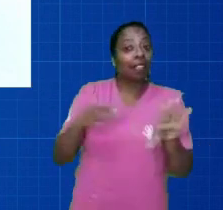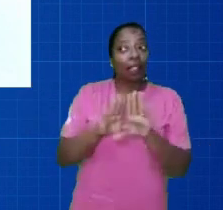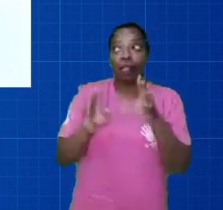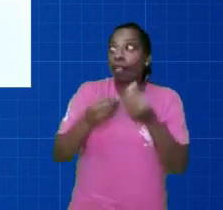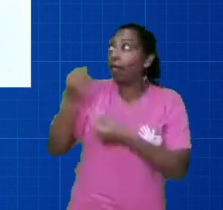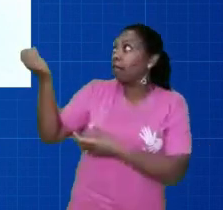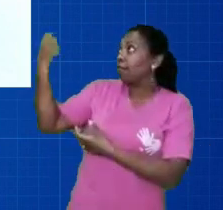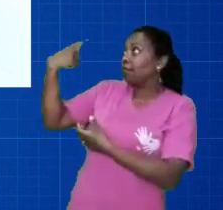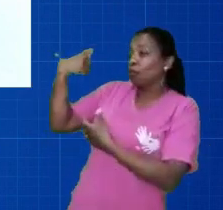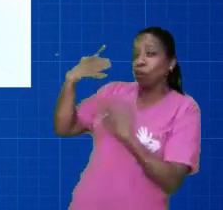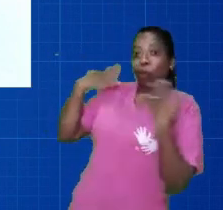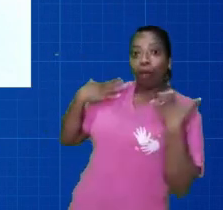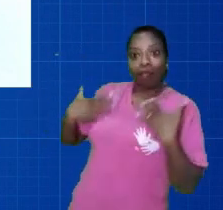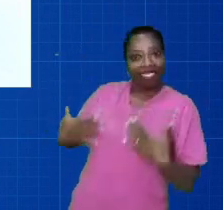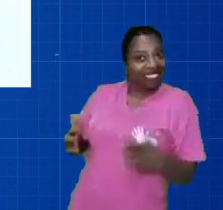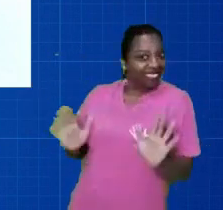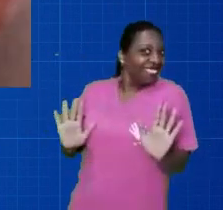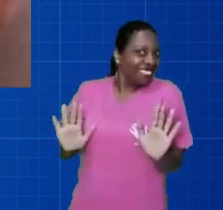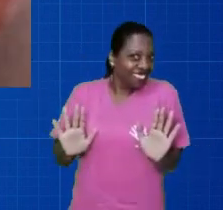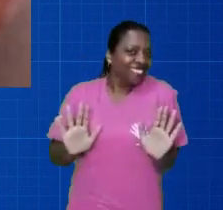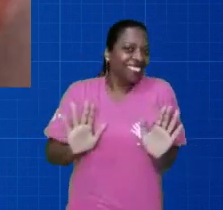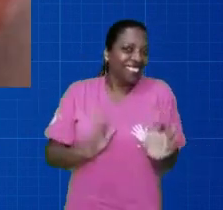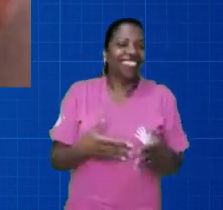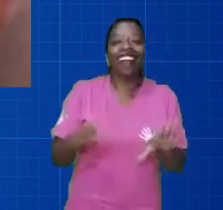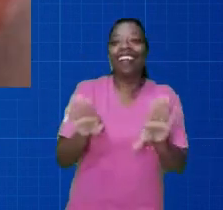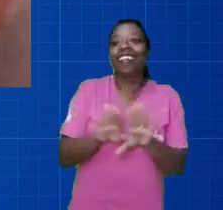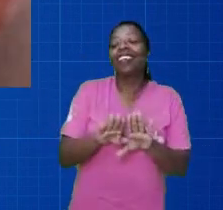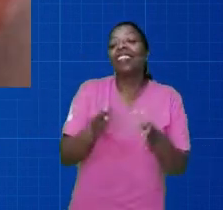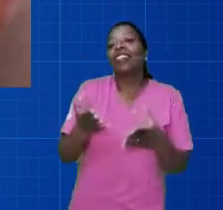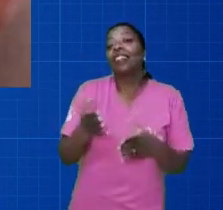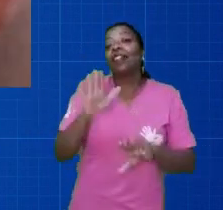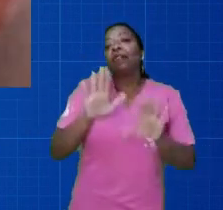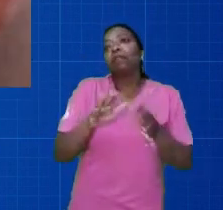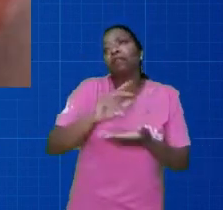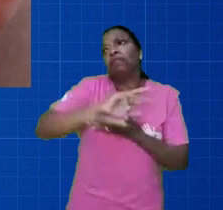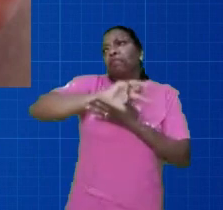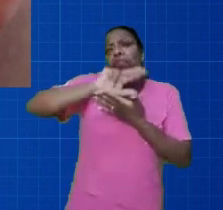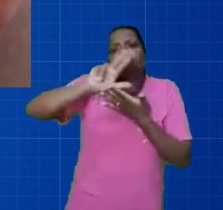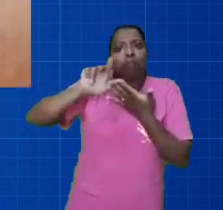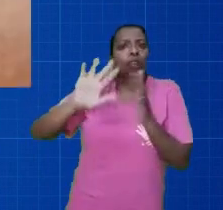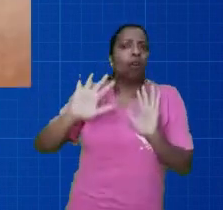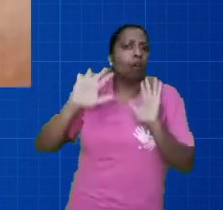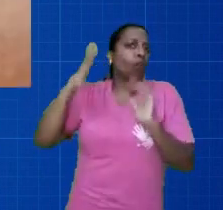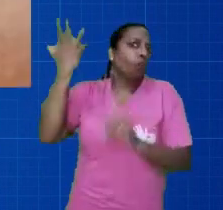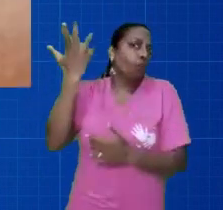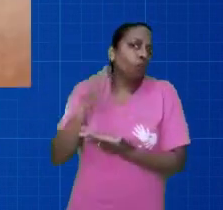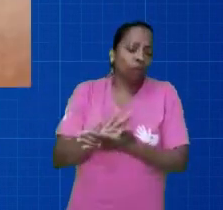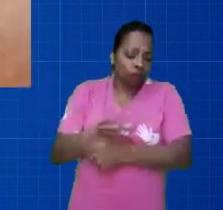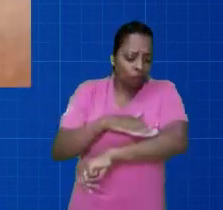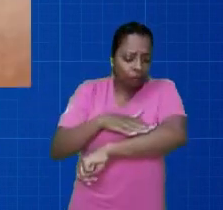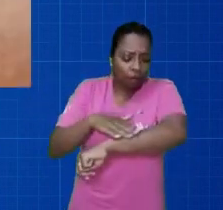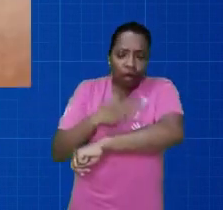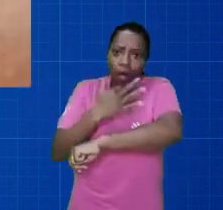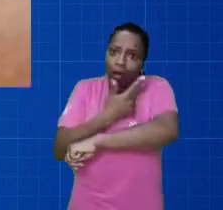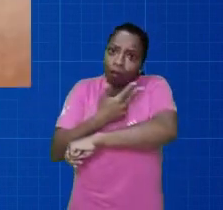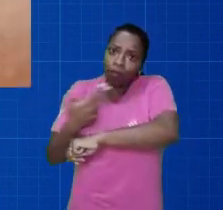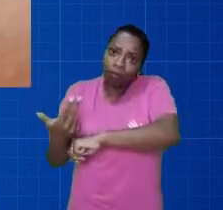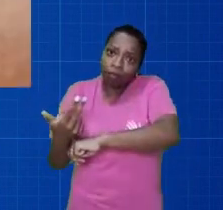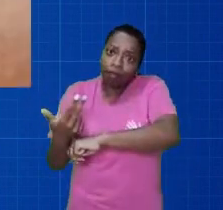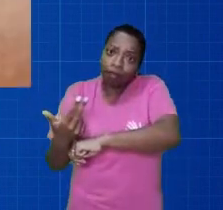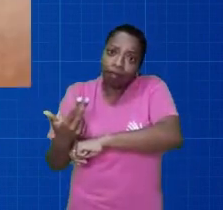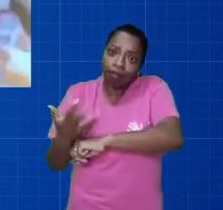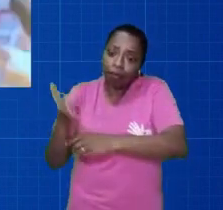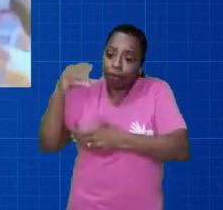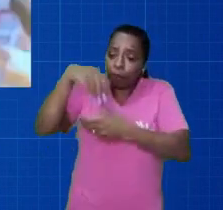um pouco do sol que nós pegamos e também de muitos outros fatores que estão ligados a